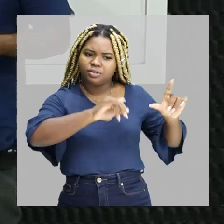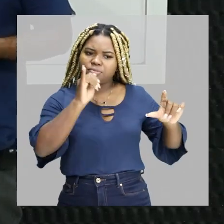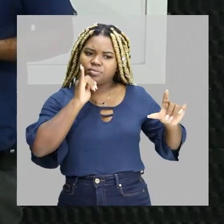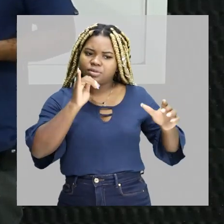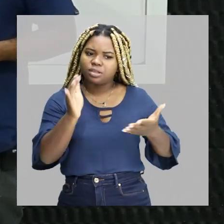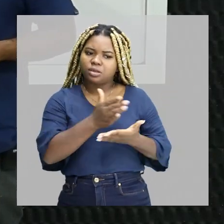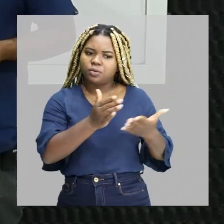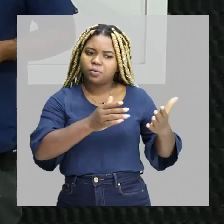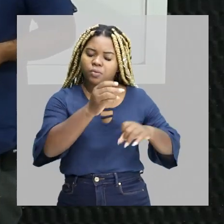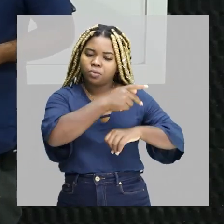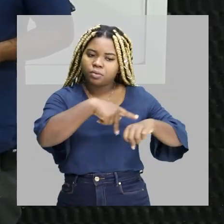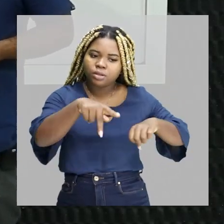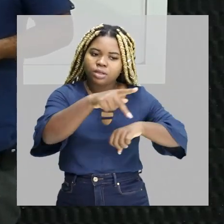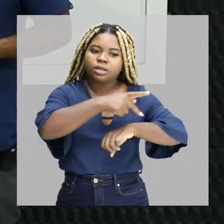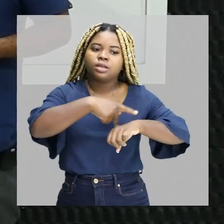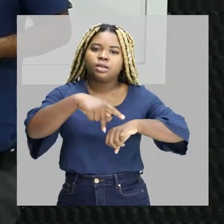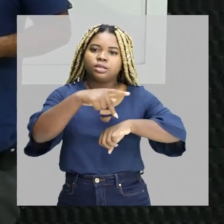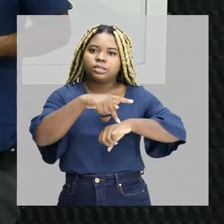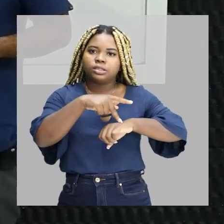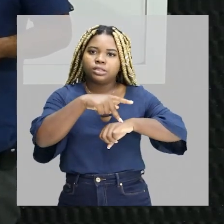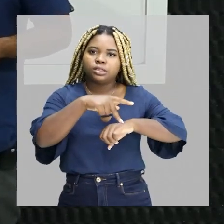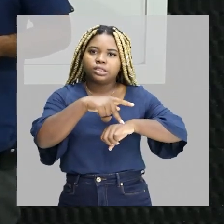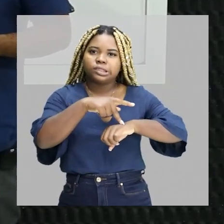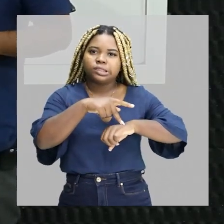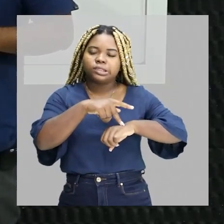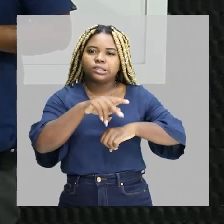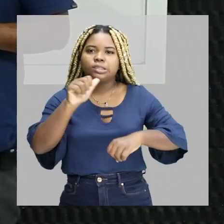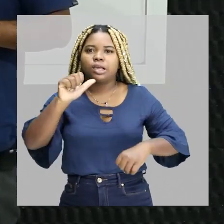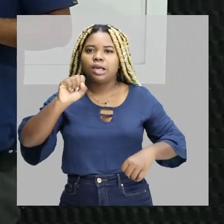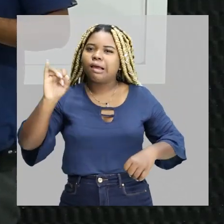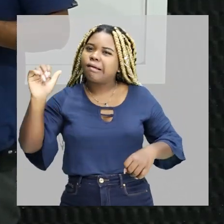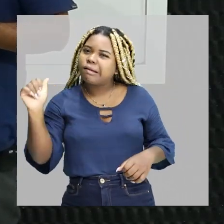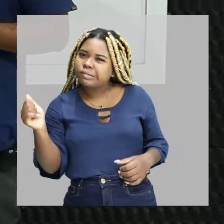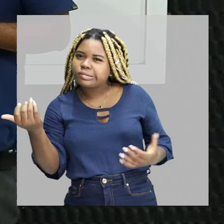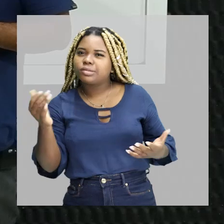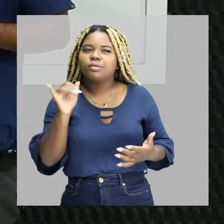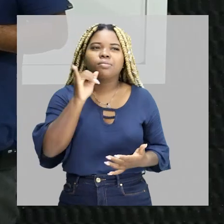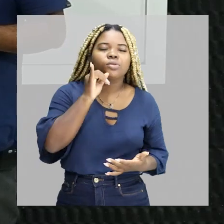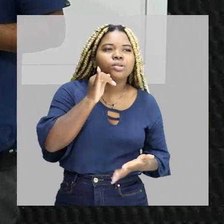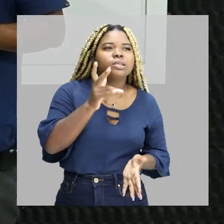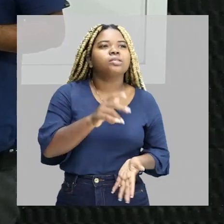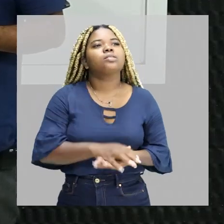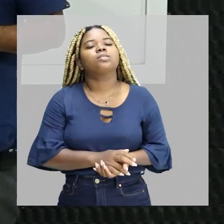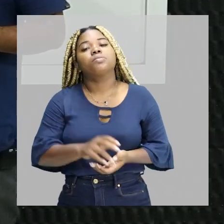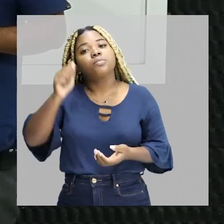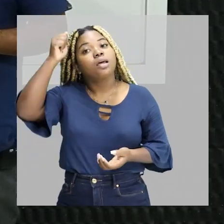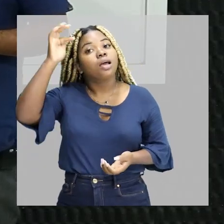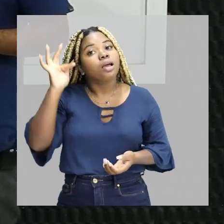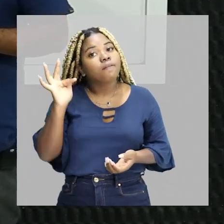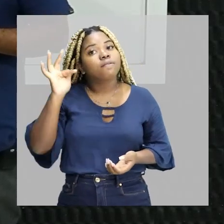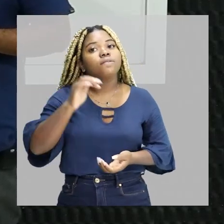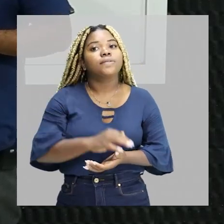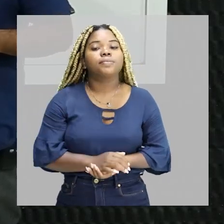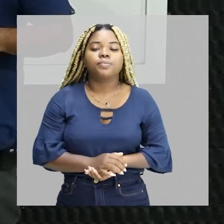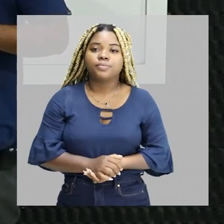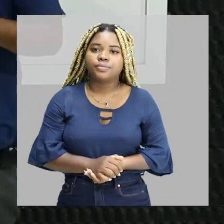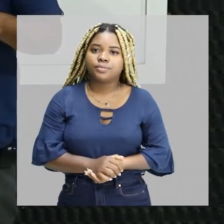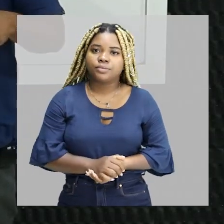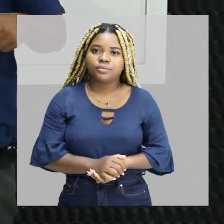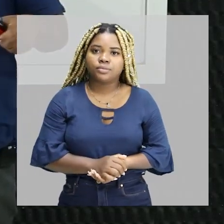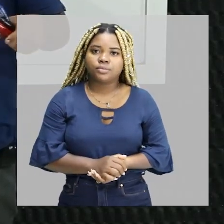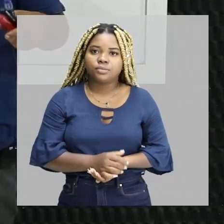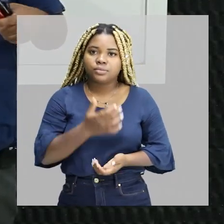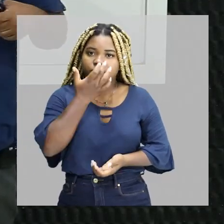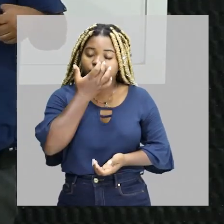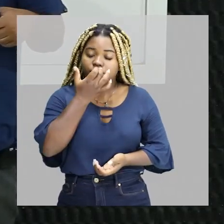países, não é, dos países asiáticos, né, do país ali do leste da África, em que